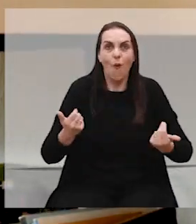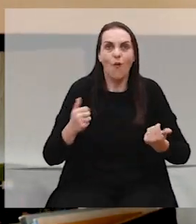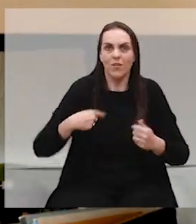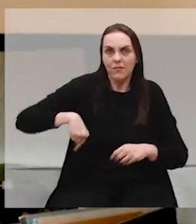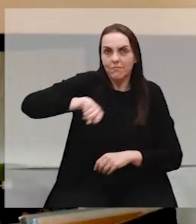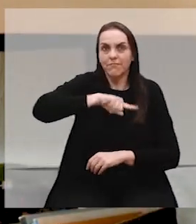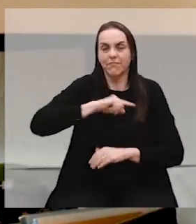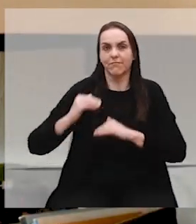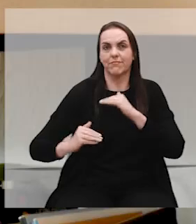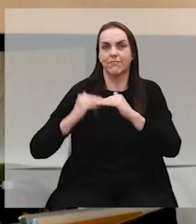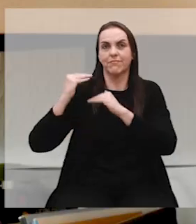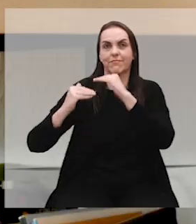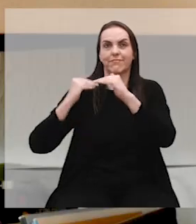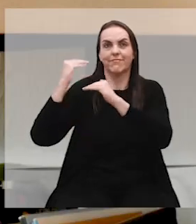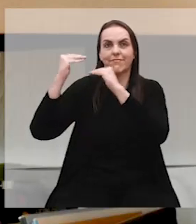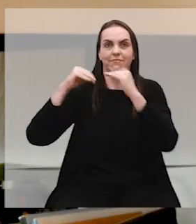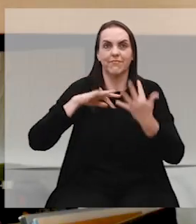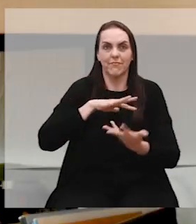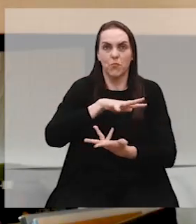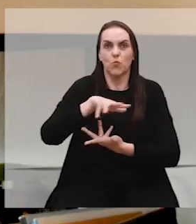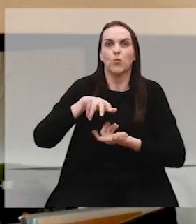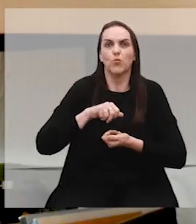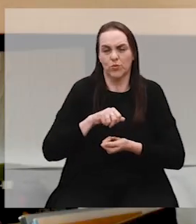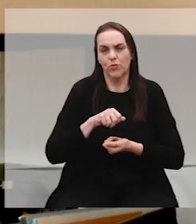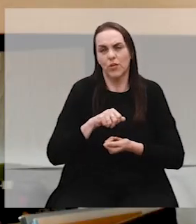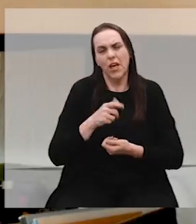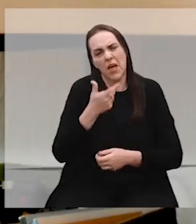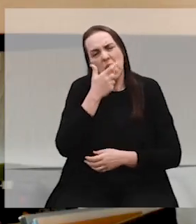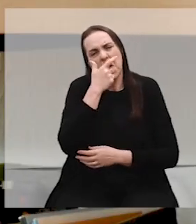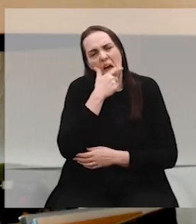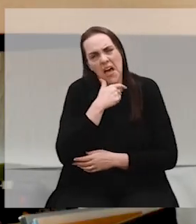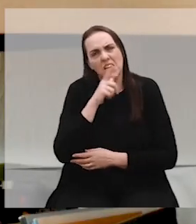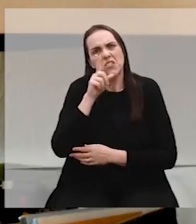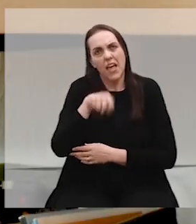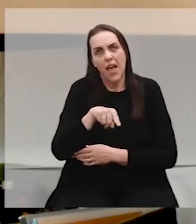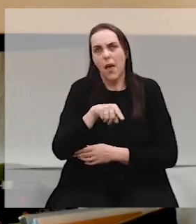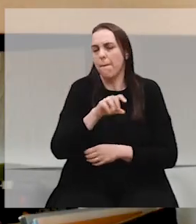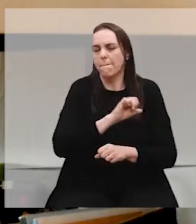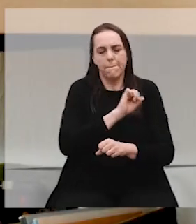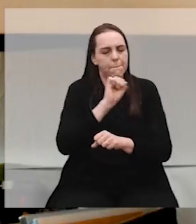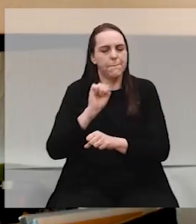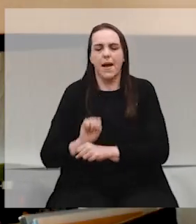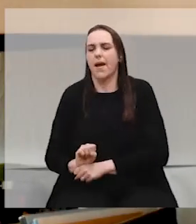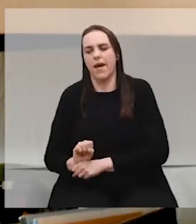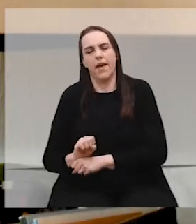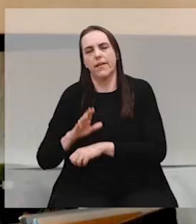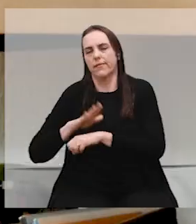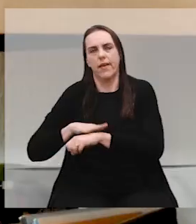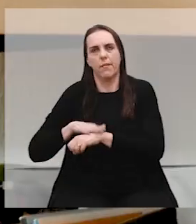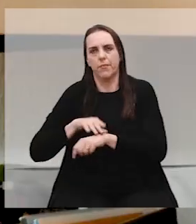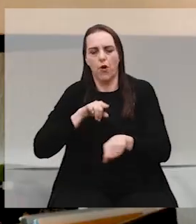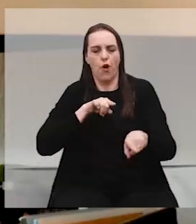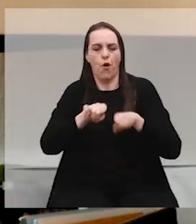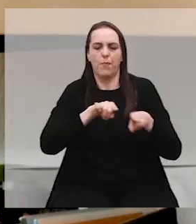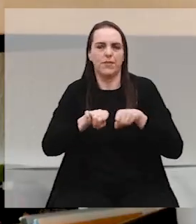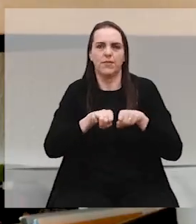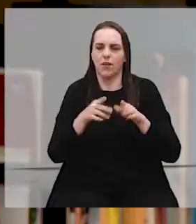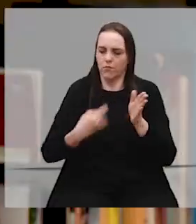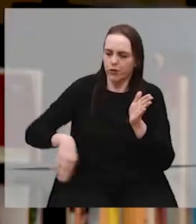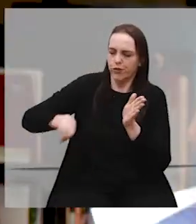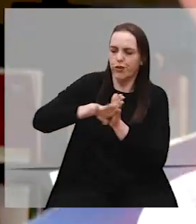crescendo junto com o mundo. E nesse sentido, eu acho que é querer parar no tempo, né? Querer competir com algo que